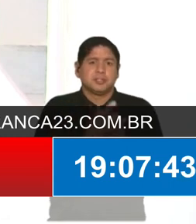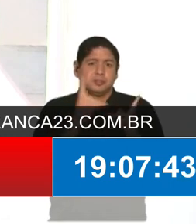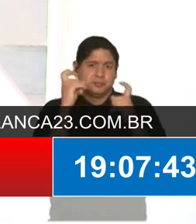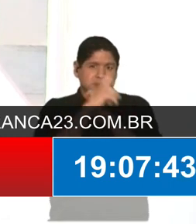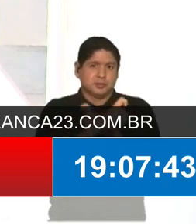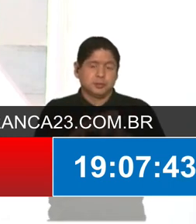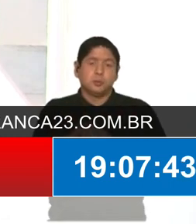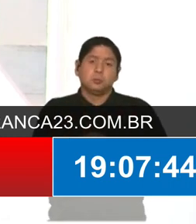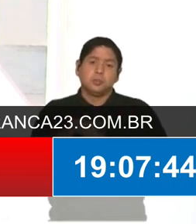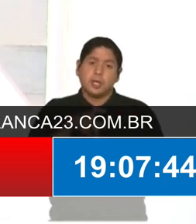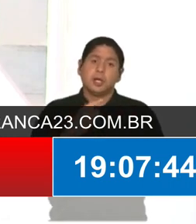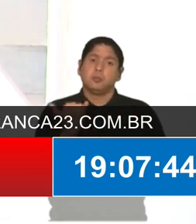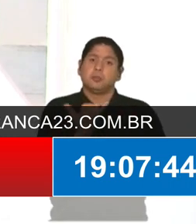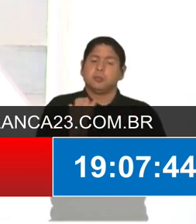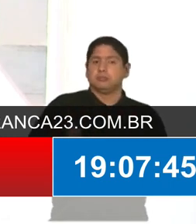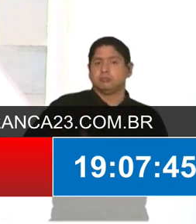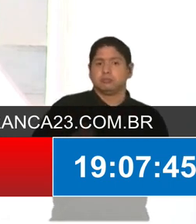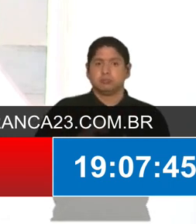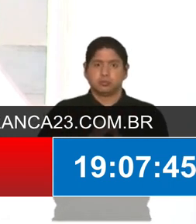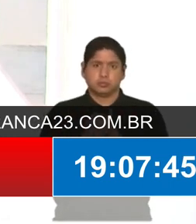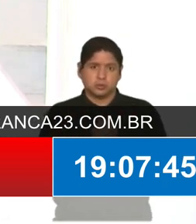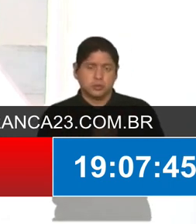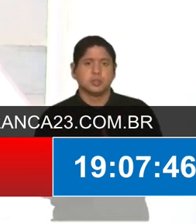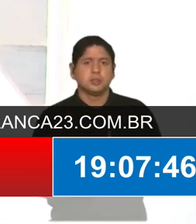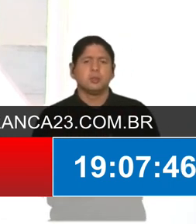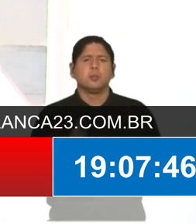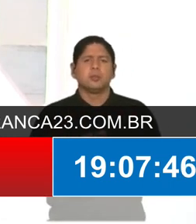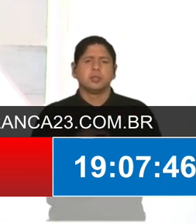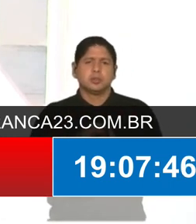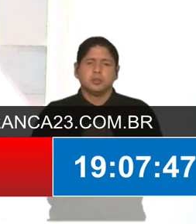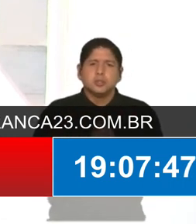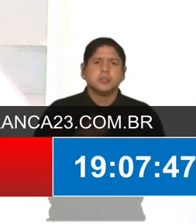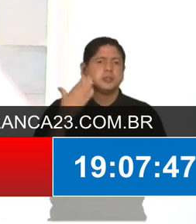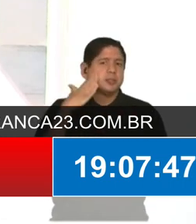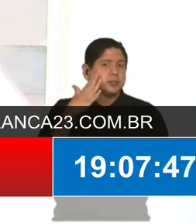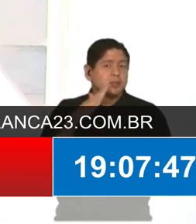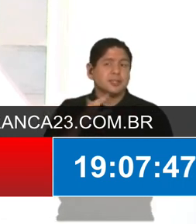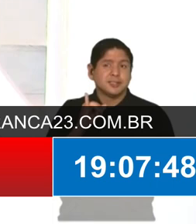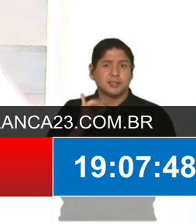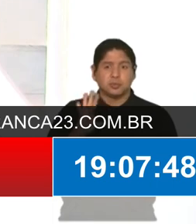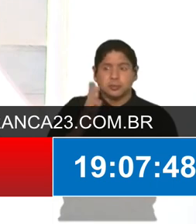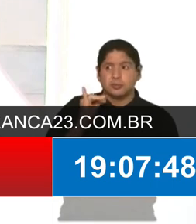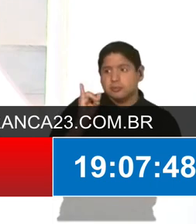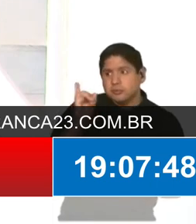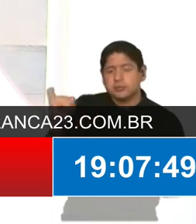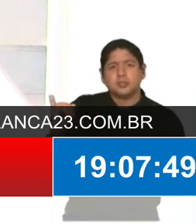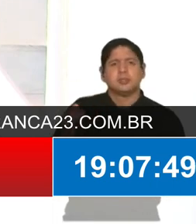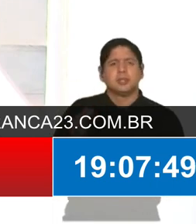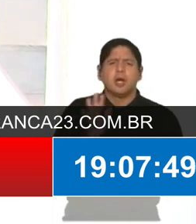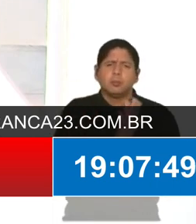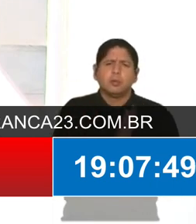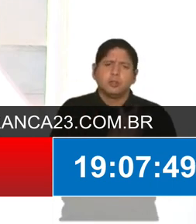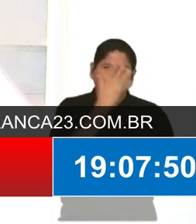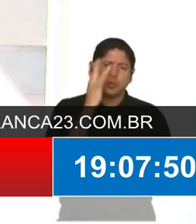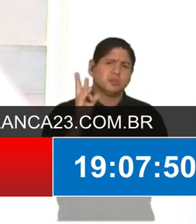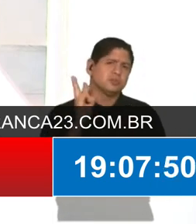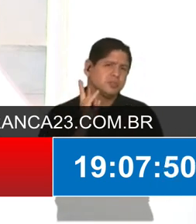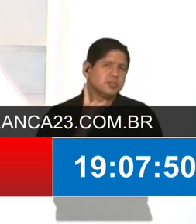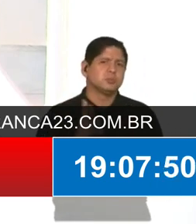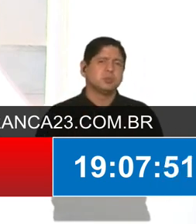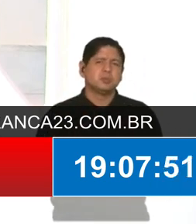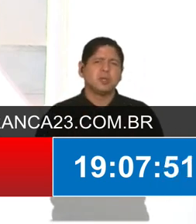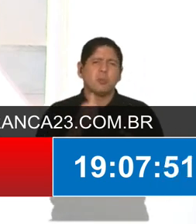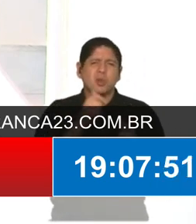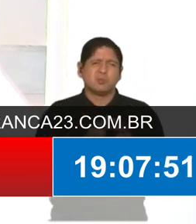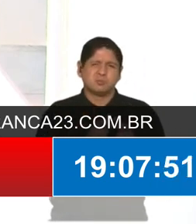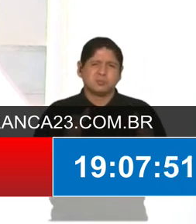a importância da participação da sociedade, que a sociedade entenda, que denuncie, que apoie as vítimas. Muitas mulheres que passam